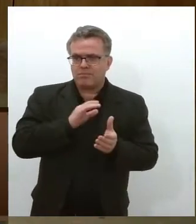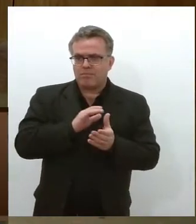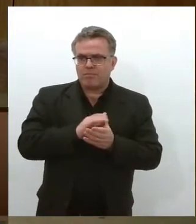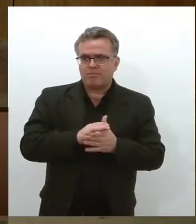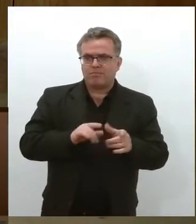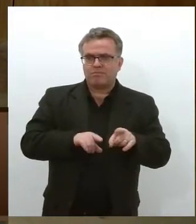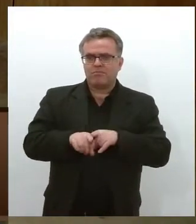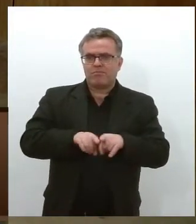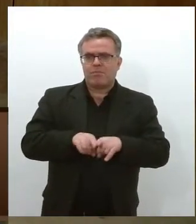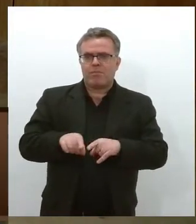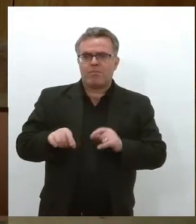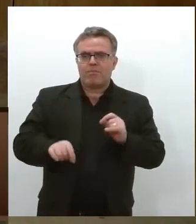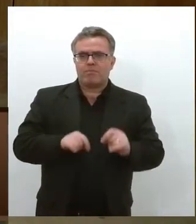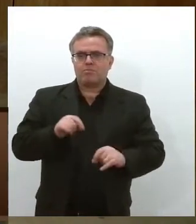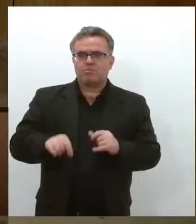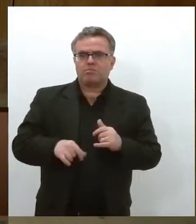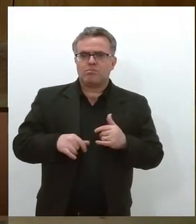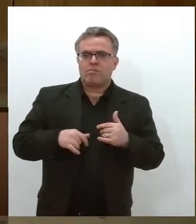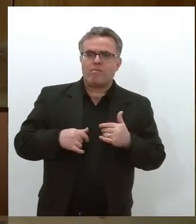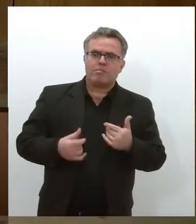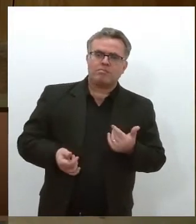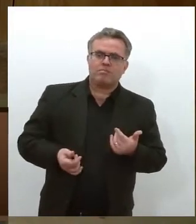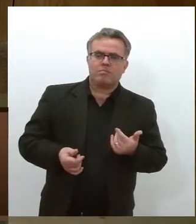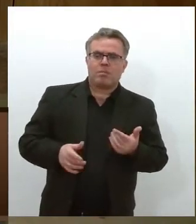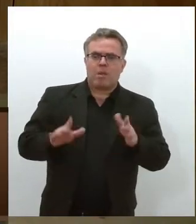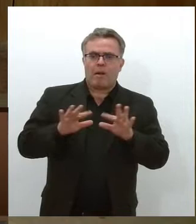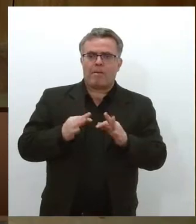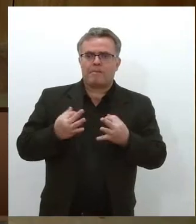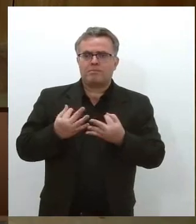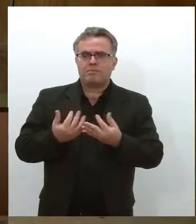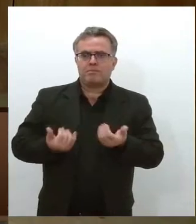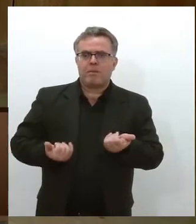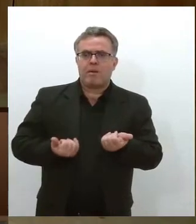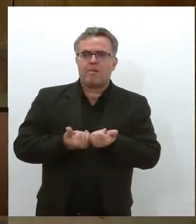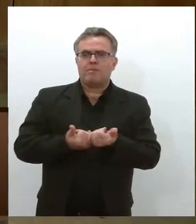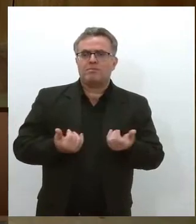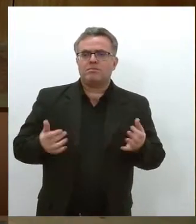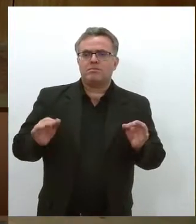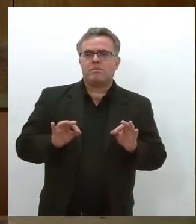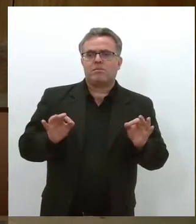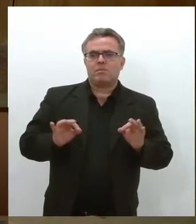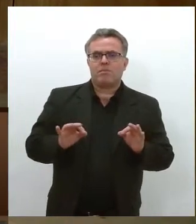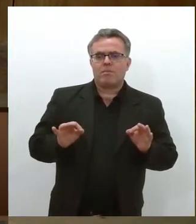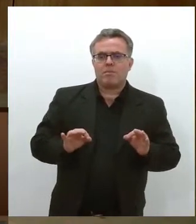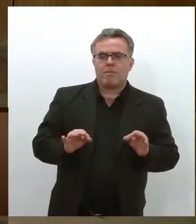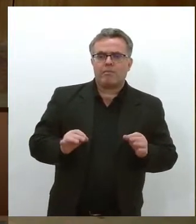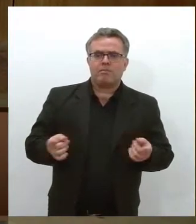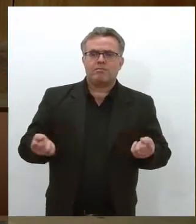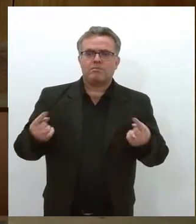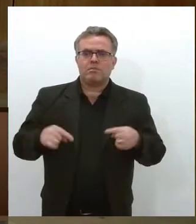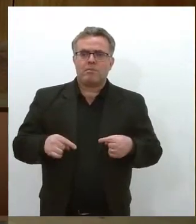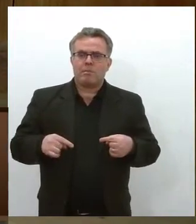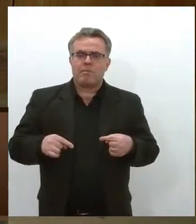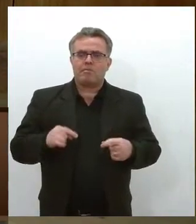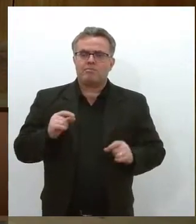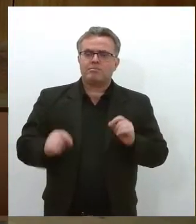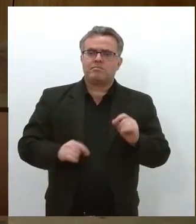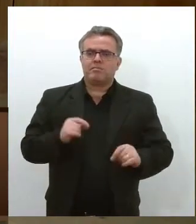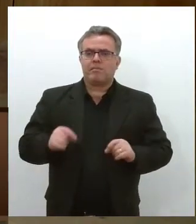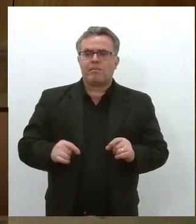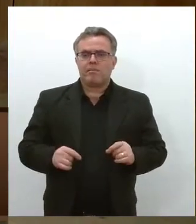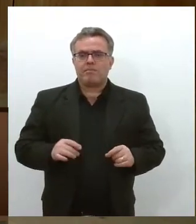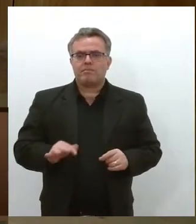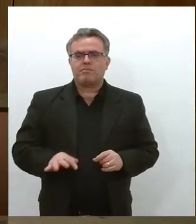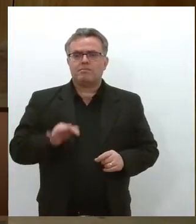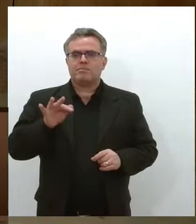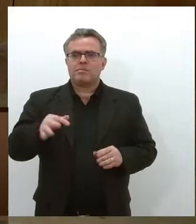às vezes menos, mas um irmão, às vezes um parente próximo, ele acaba também entrando na disputa. E isso acaba prejudicando. Nós